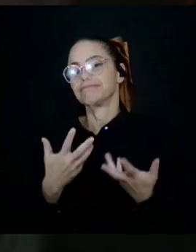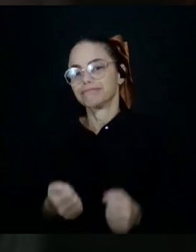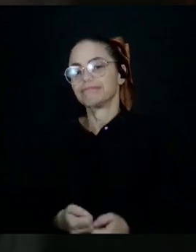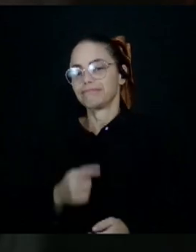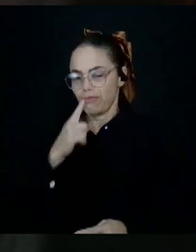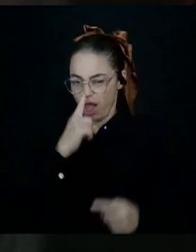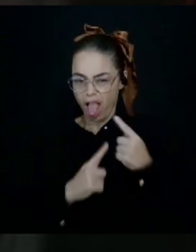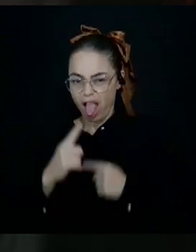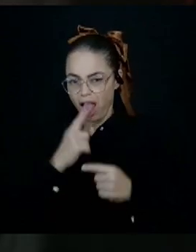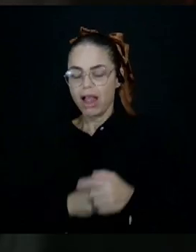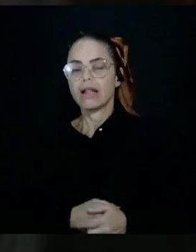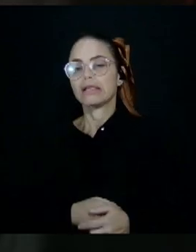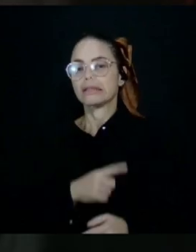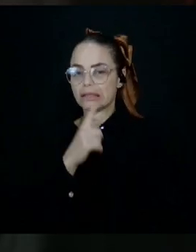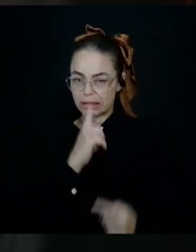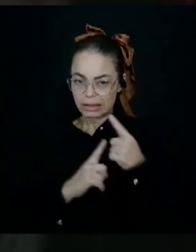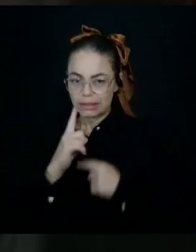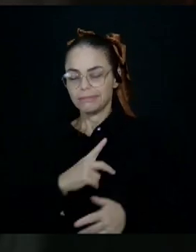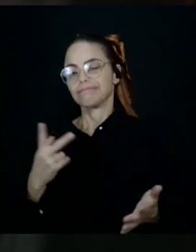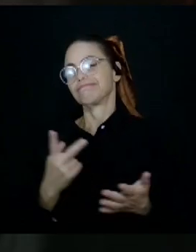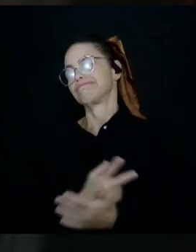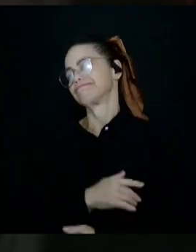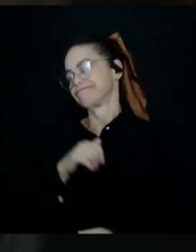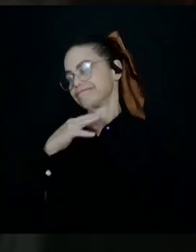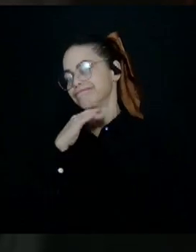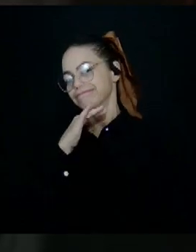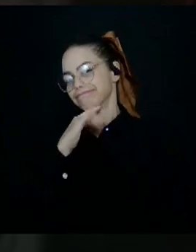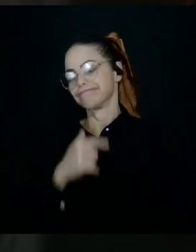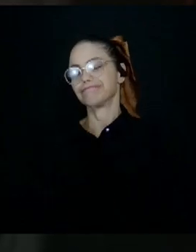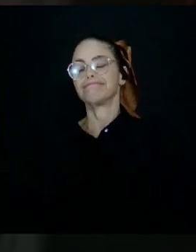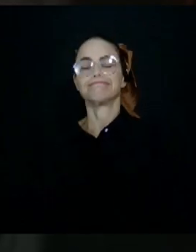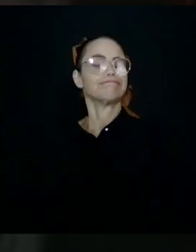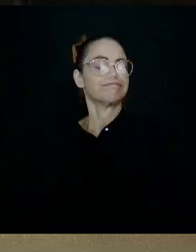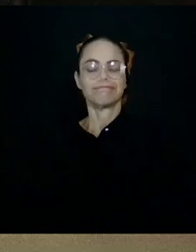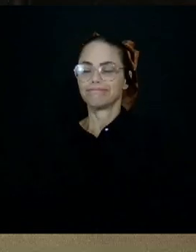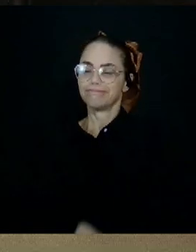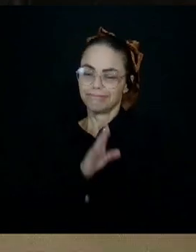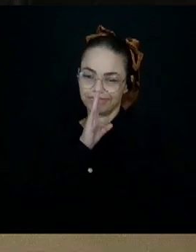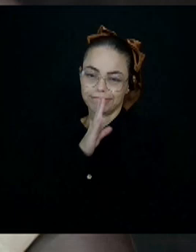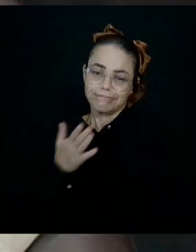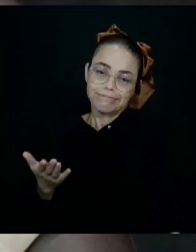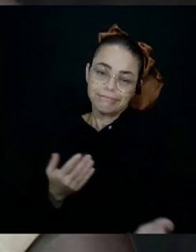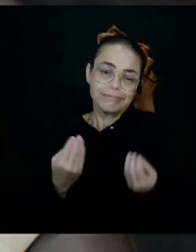julgamentos injustos sem reagir? Adele, vamos lá.